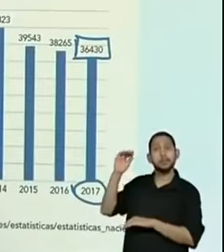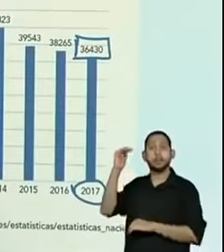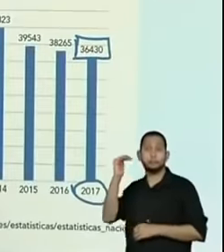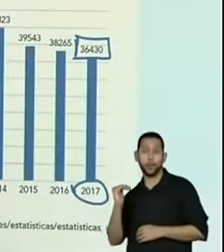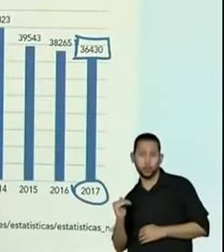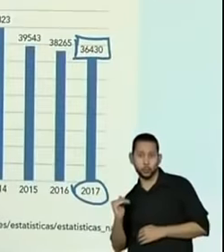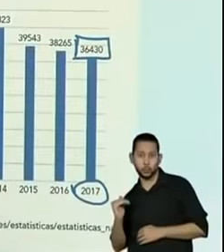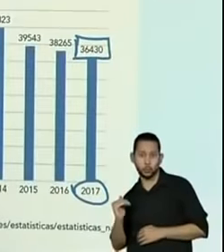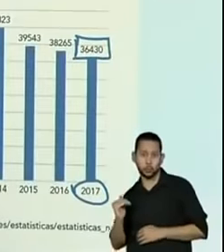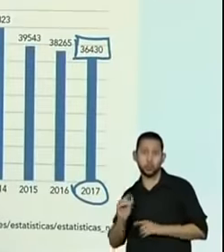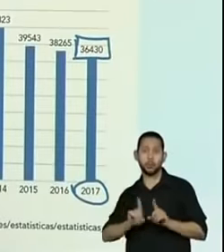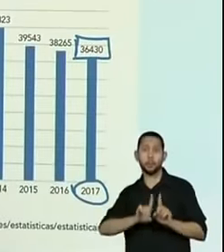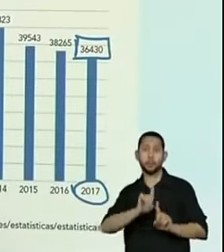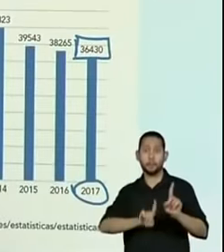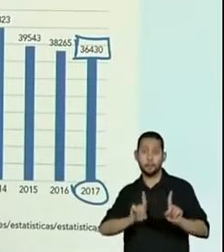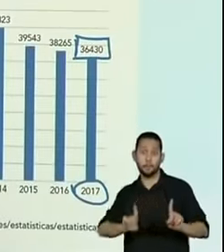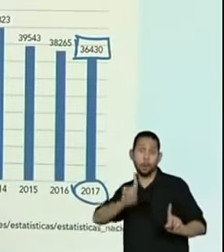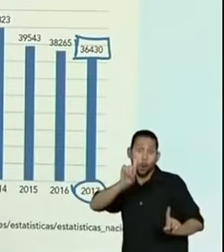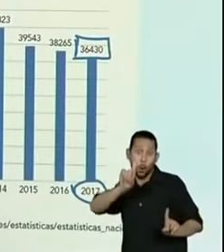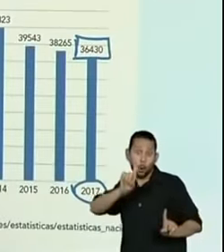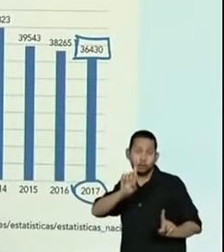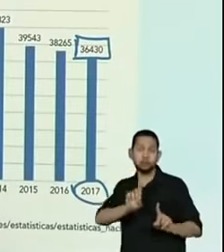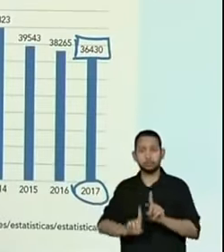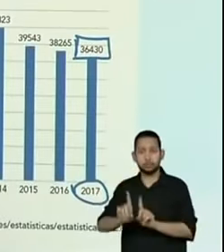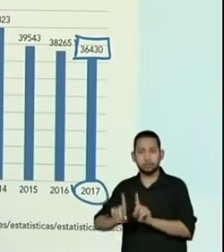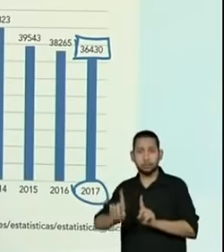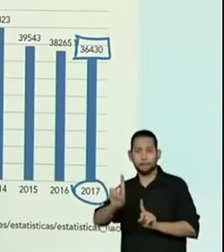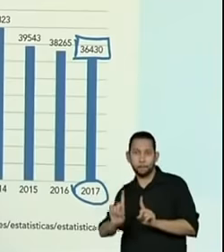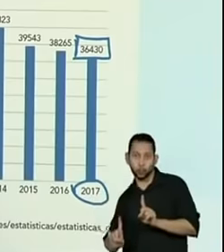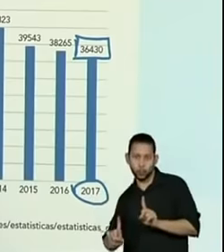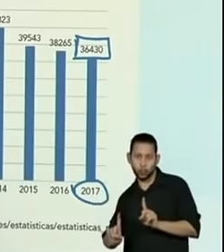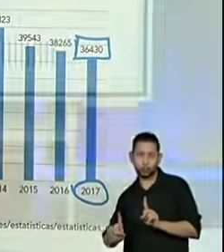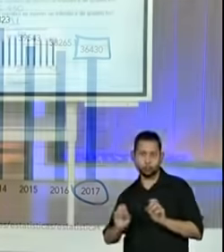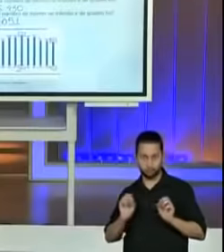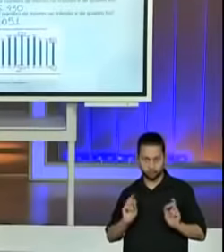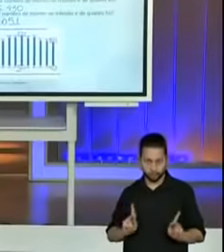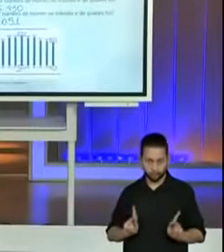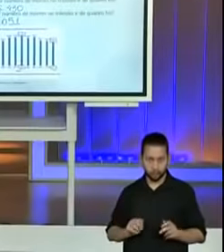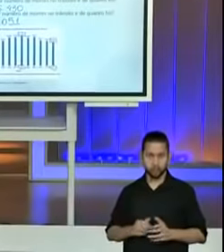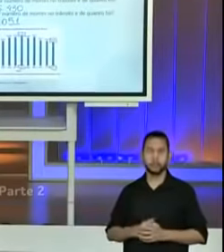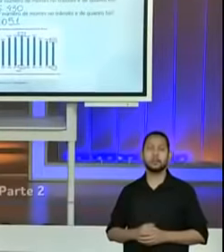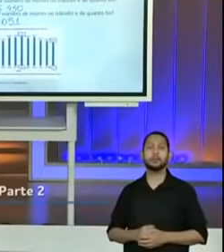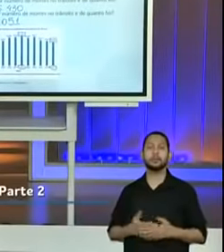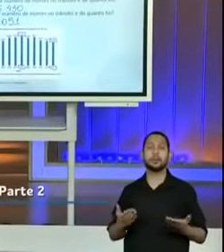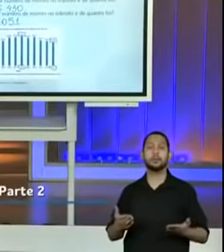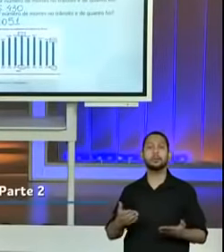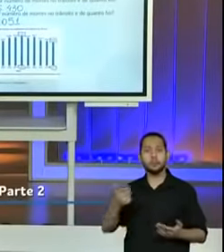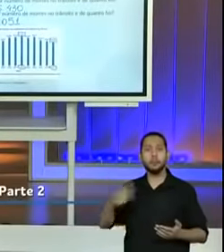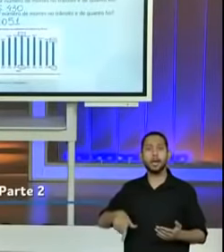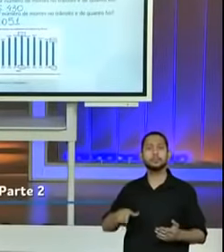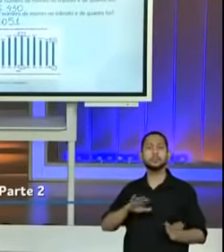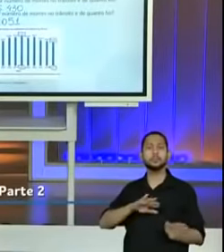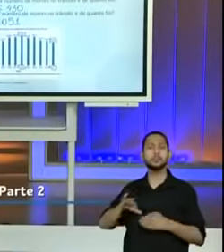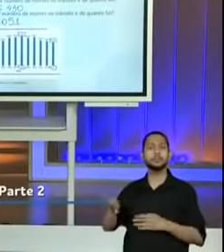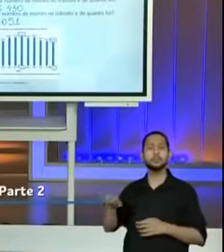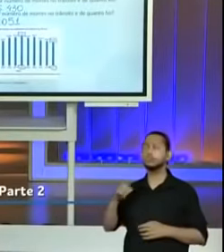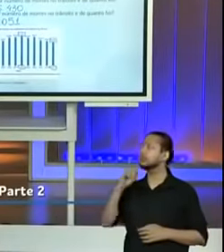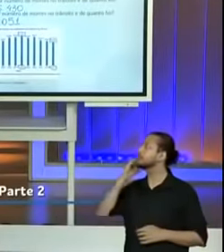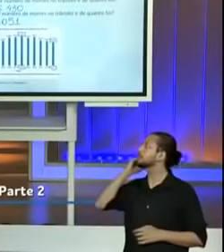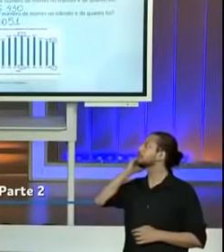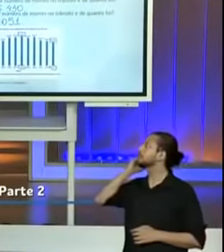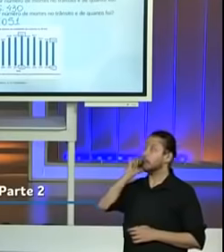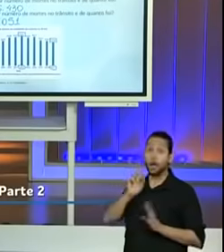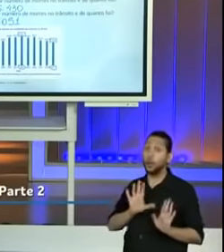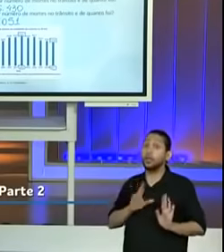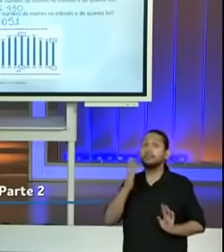no trânsito. Certo? Muito bem. Podemos passar para a próxima? Eu quero os alunos